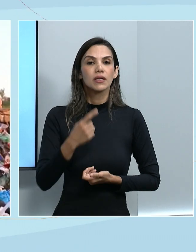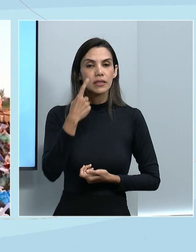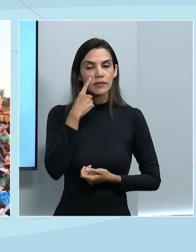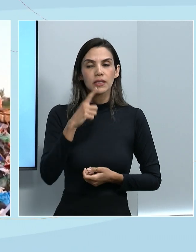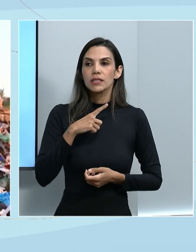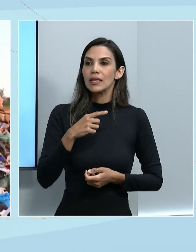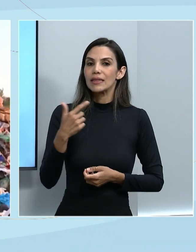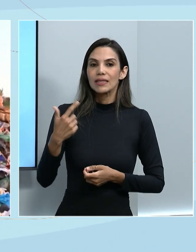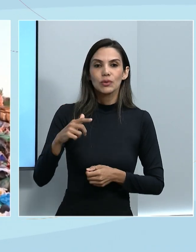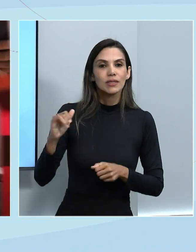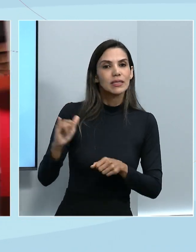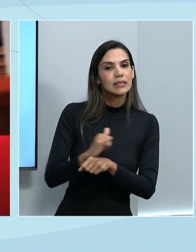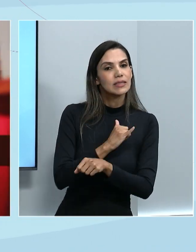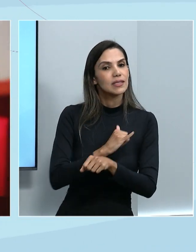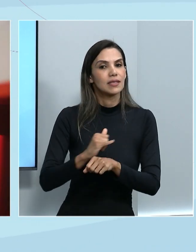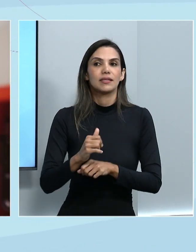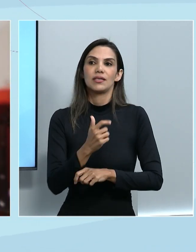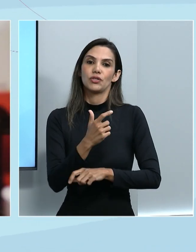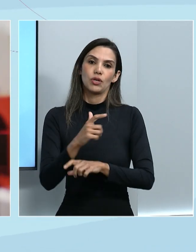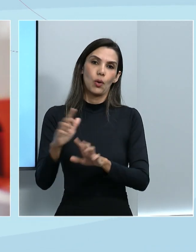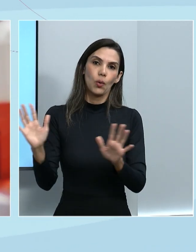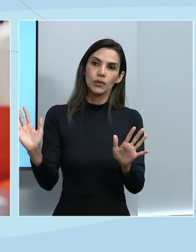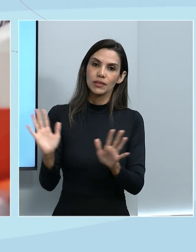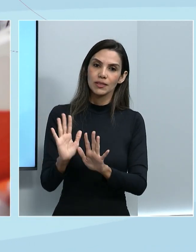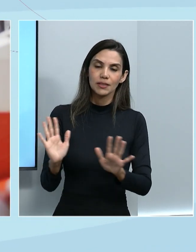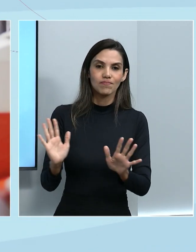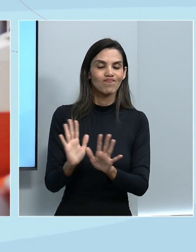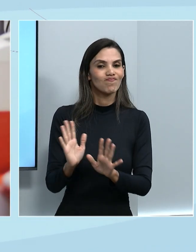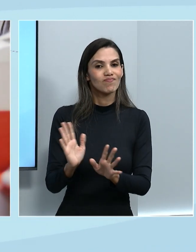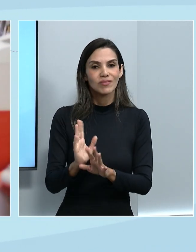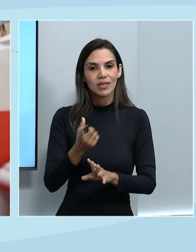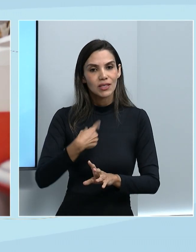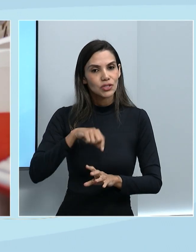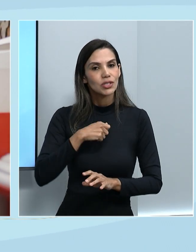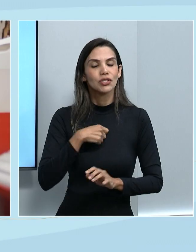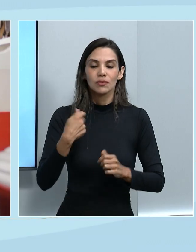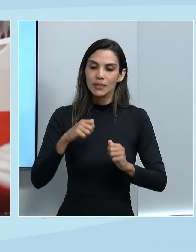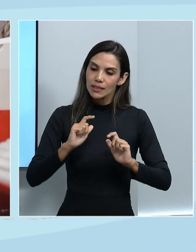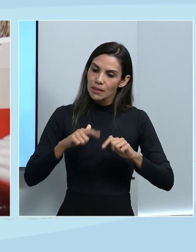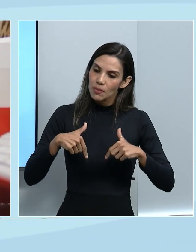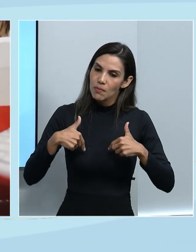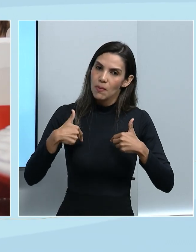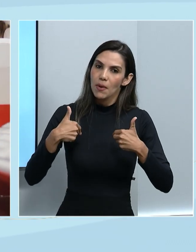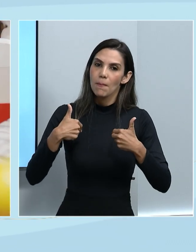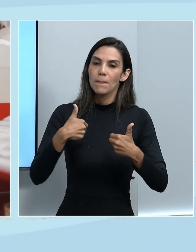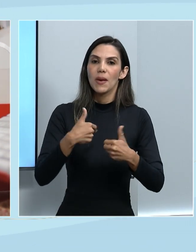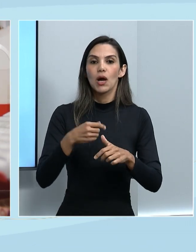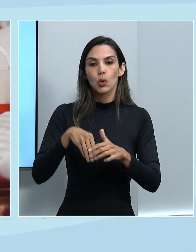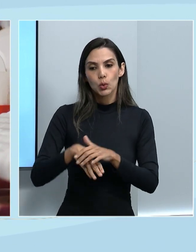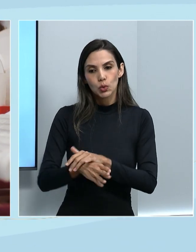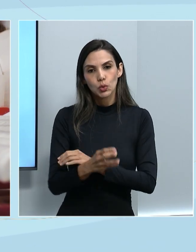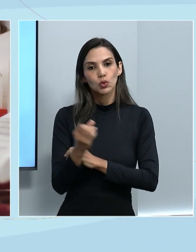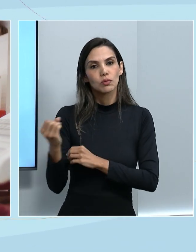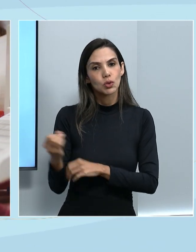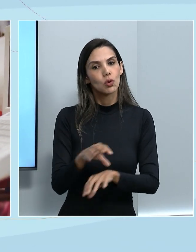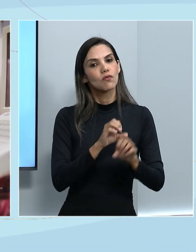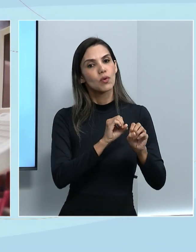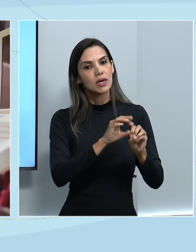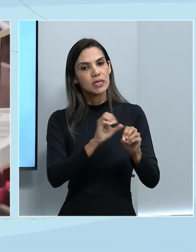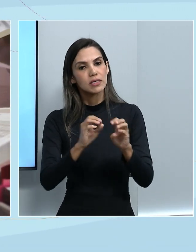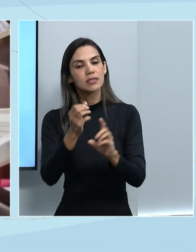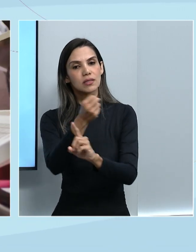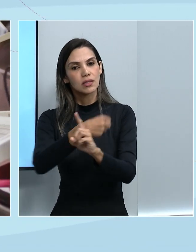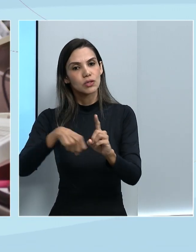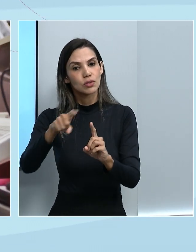forma de ver a situação no sentido de ter uma reeducação de toda a sociedade para consumir